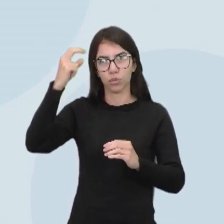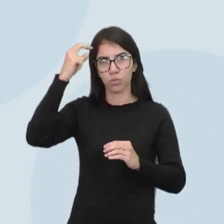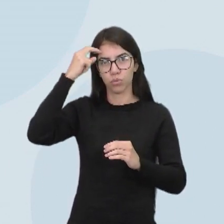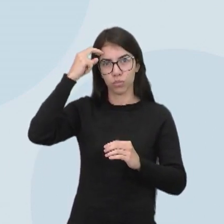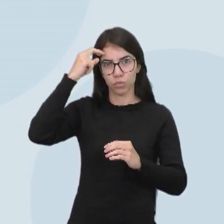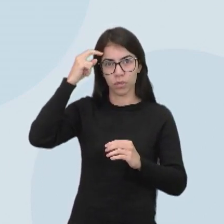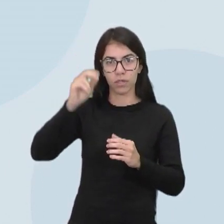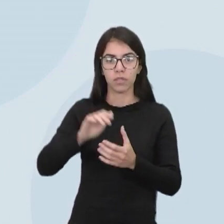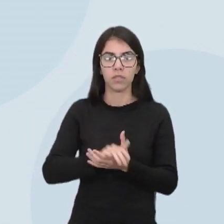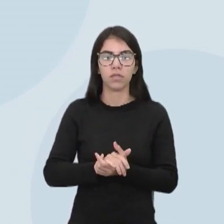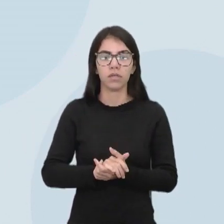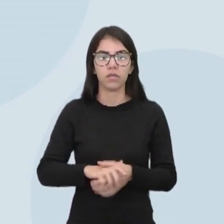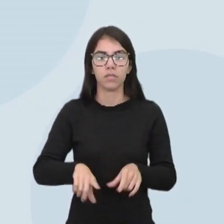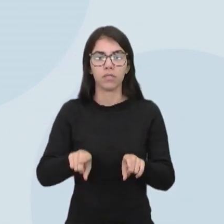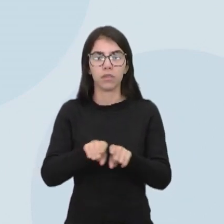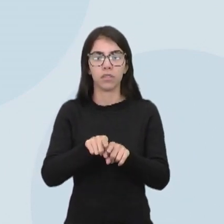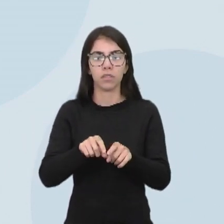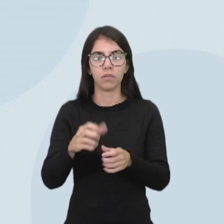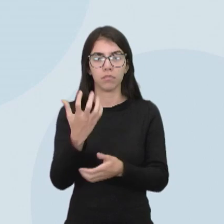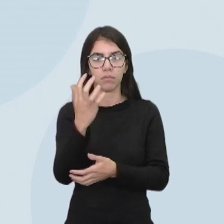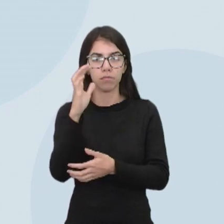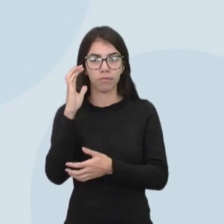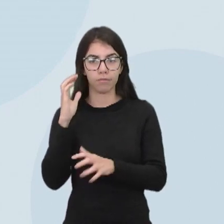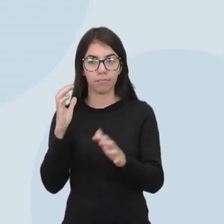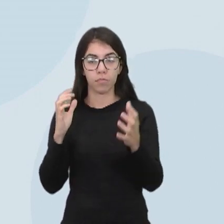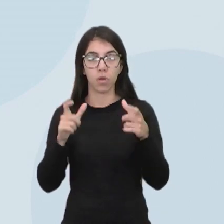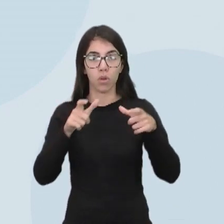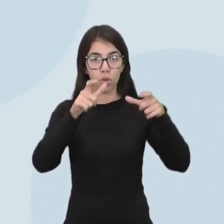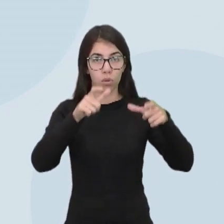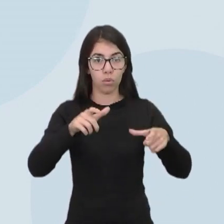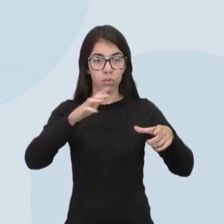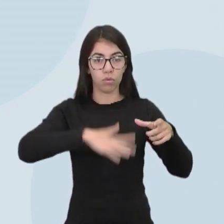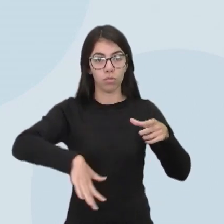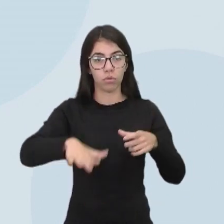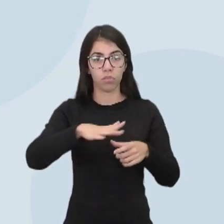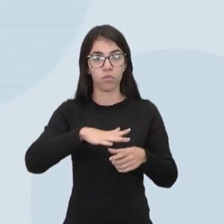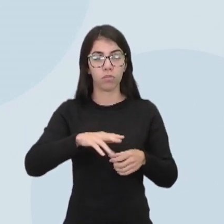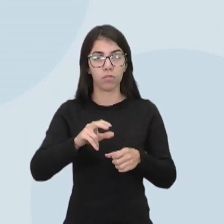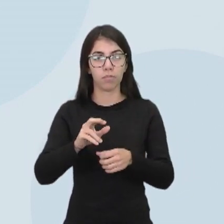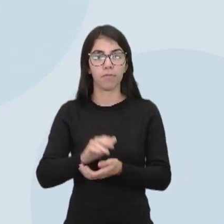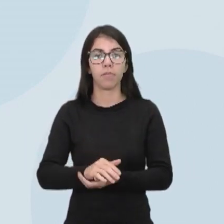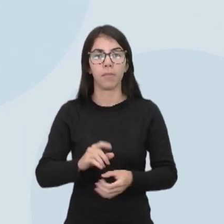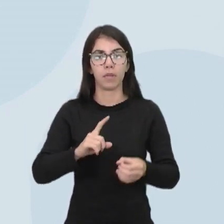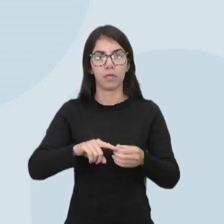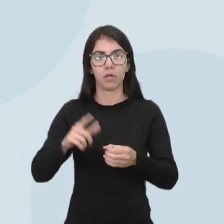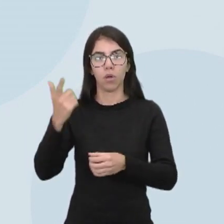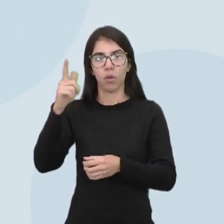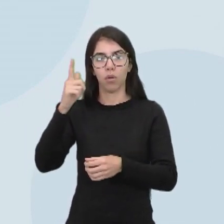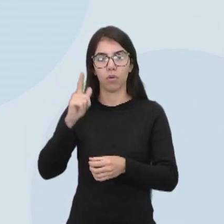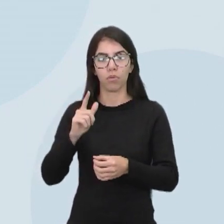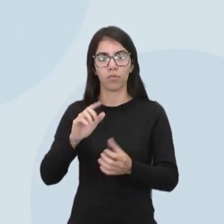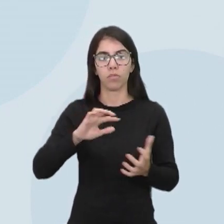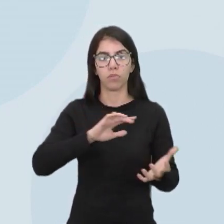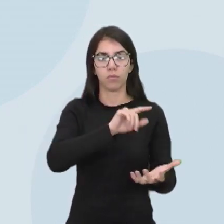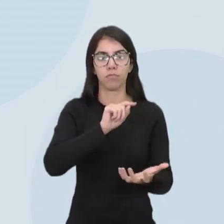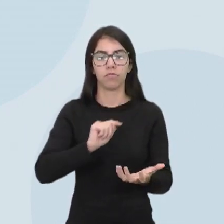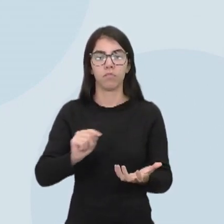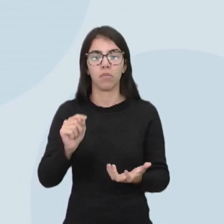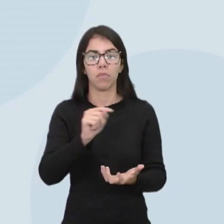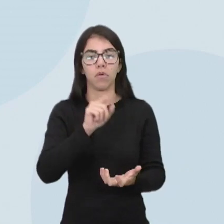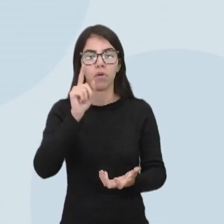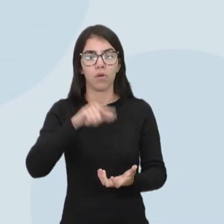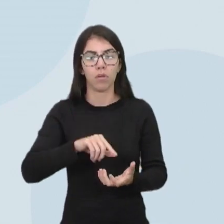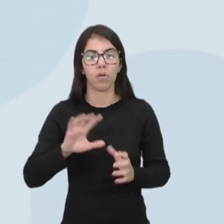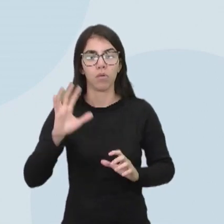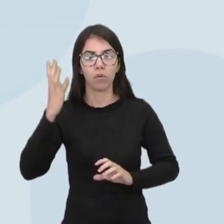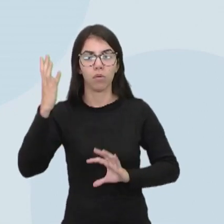culturais e ao meio ambiente, em âmbito local, regional, nacional e ou global, com base em